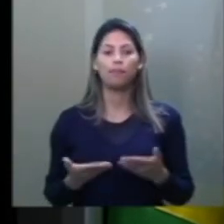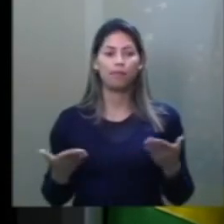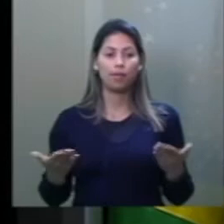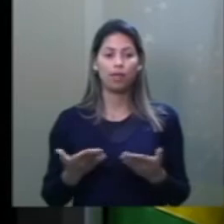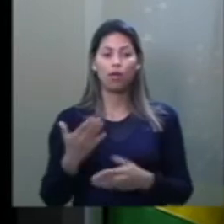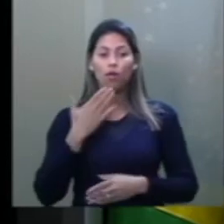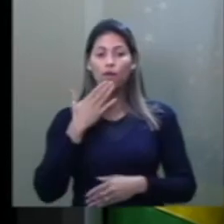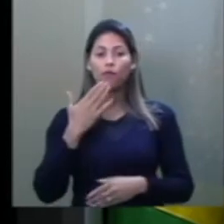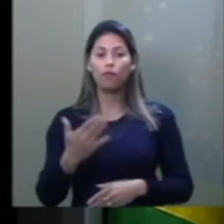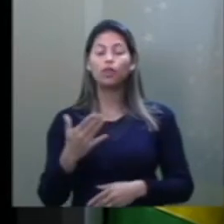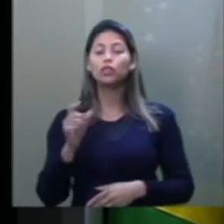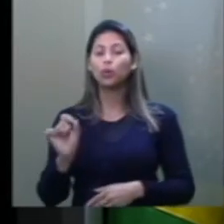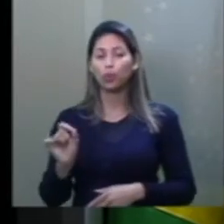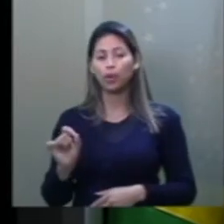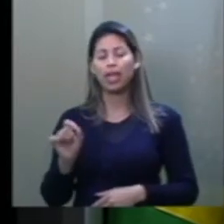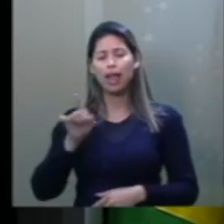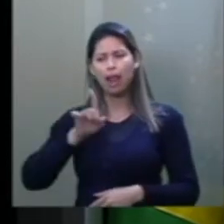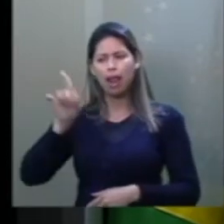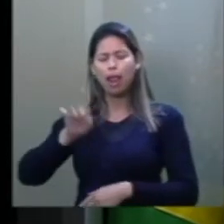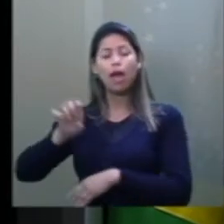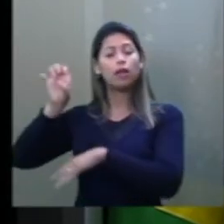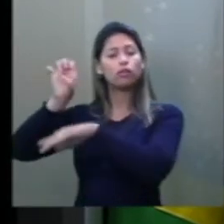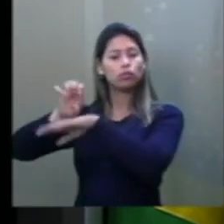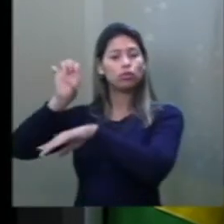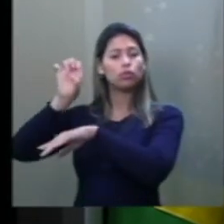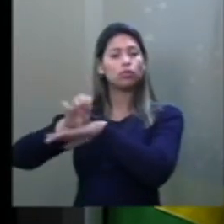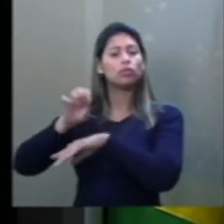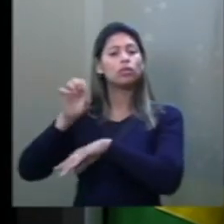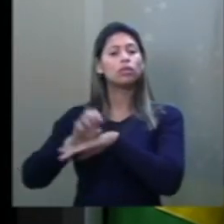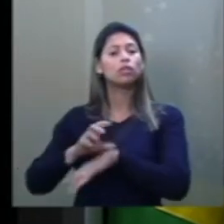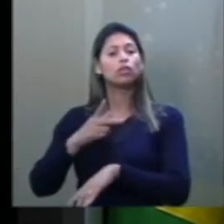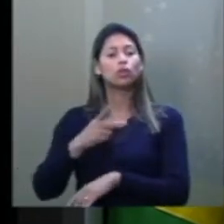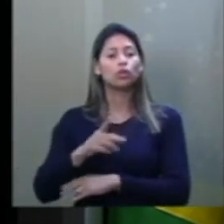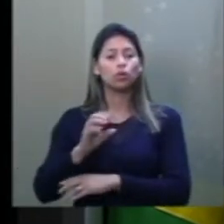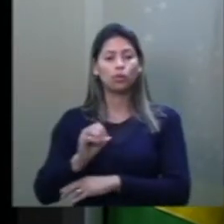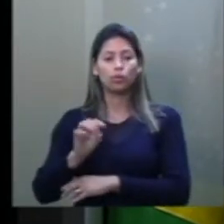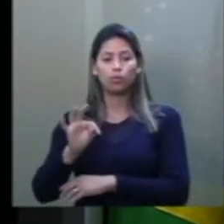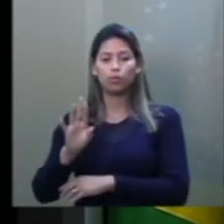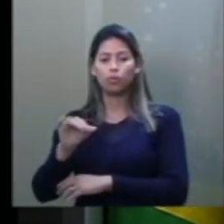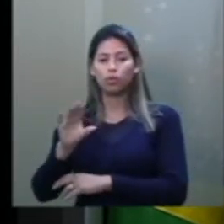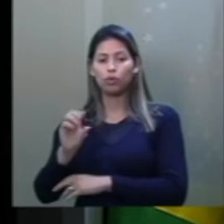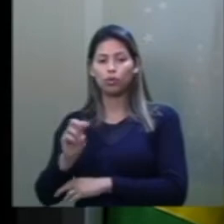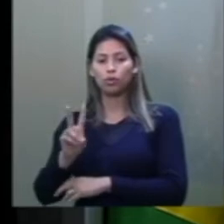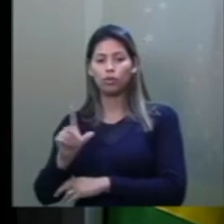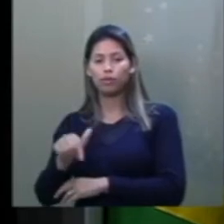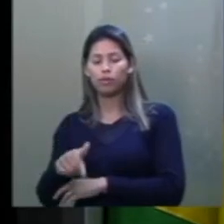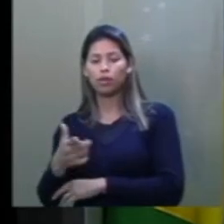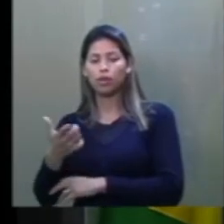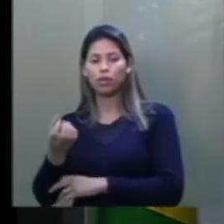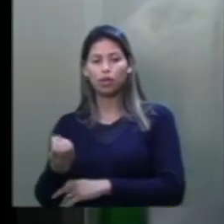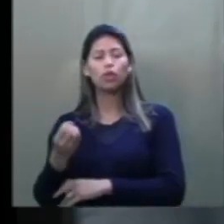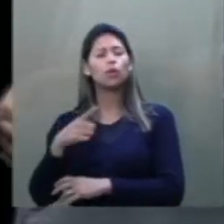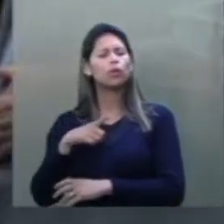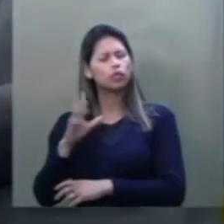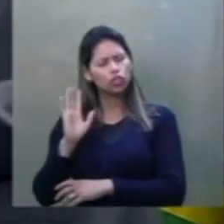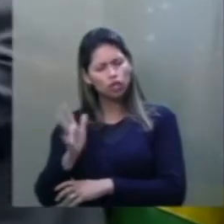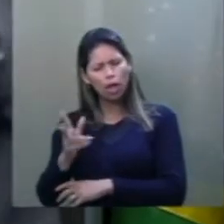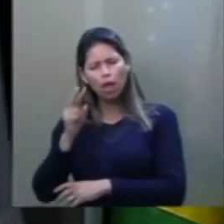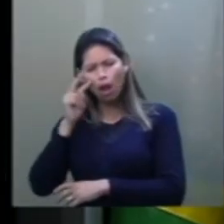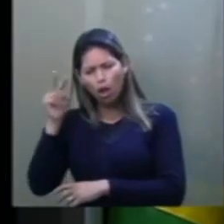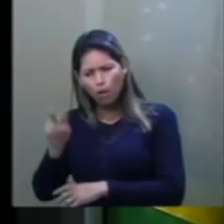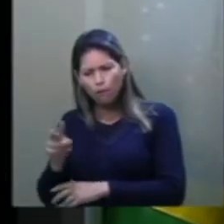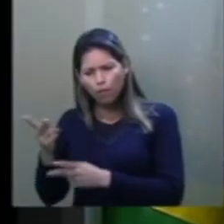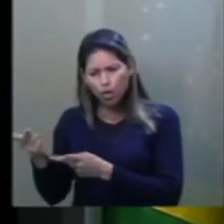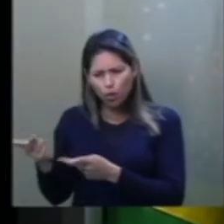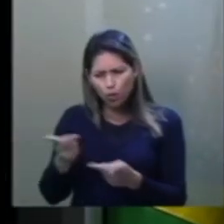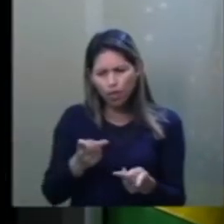ao Presídio Federal em Porto Velho. Em vários momentos dessa visita, me emocionei com o trabalho daqueles profissionais,